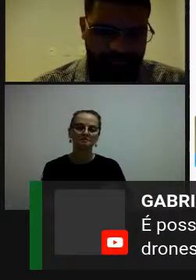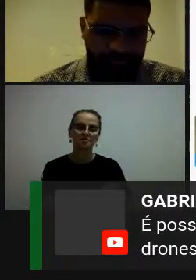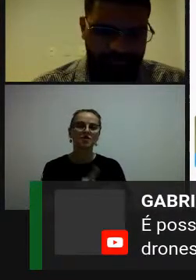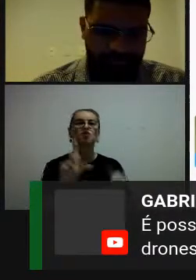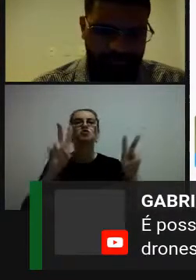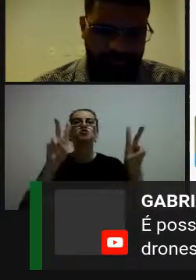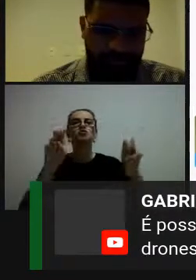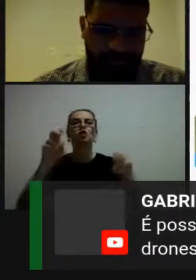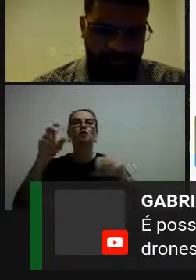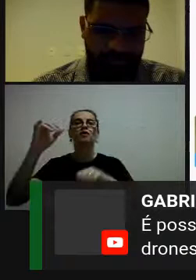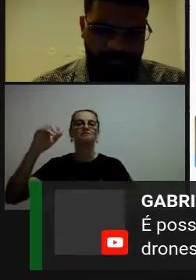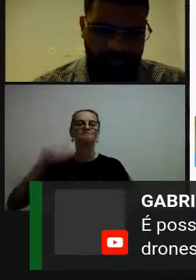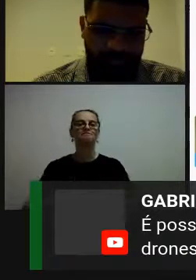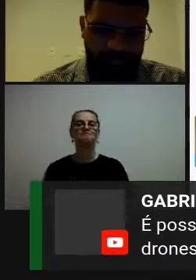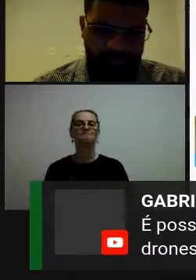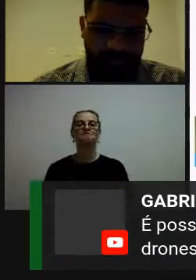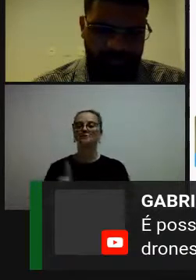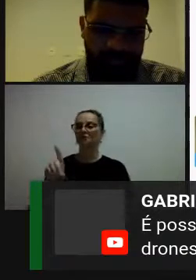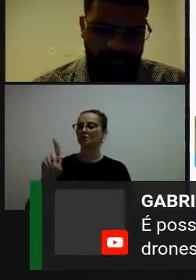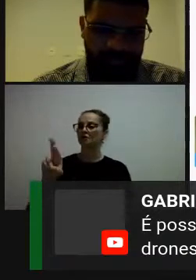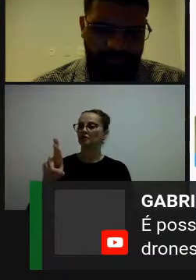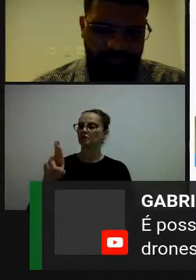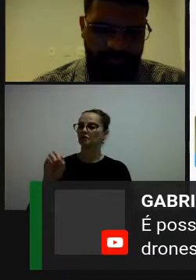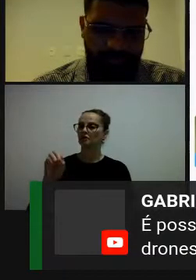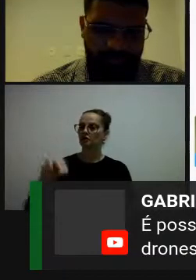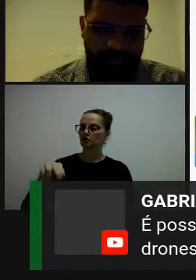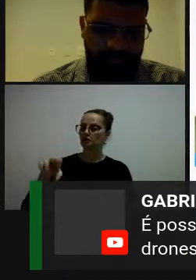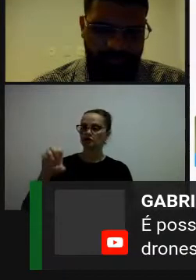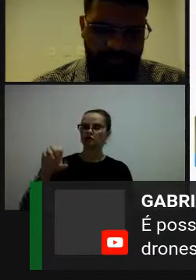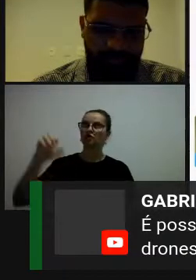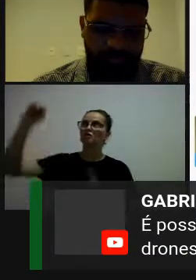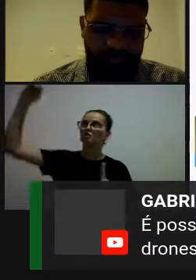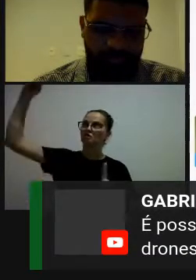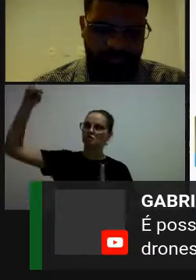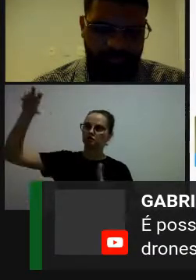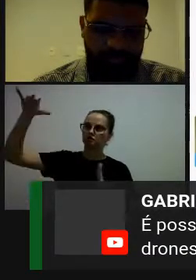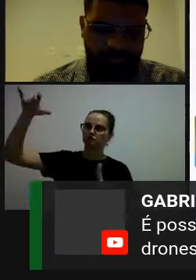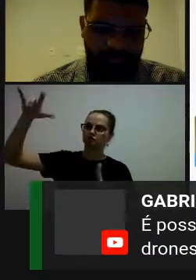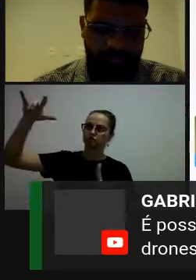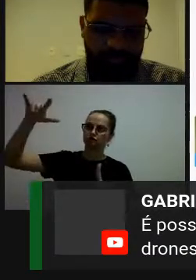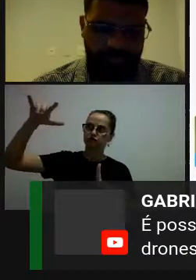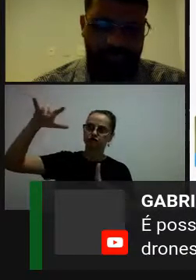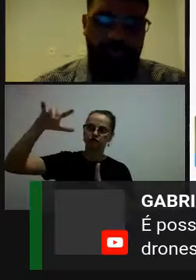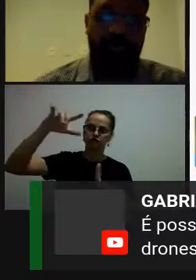drones com o objetivo de determinar alguma característica física do terreno ou solo?